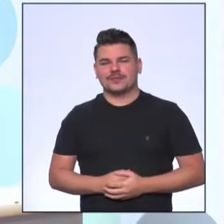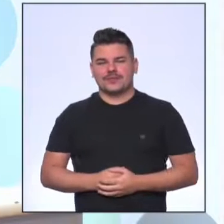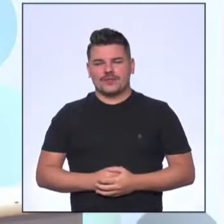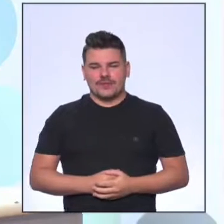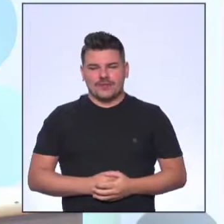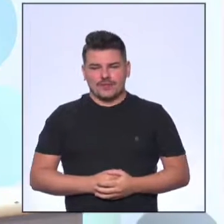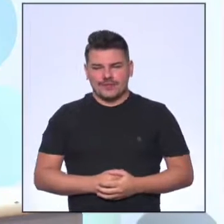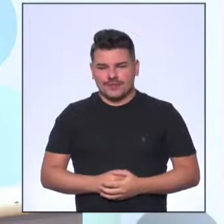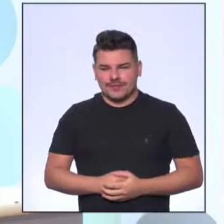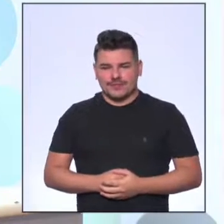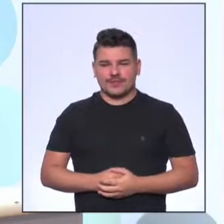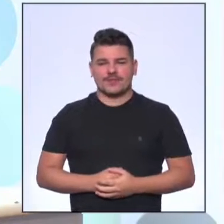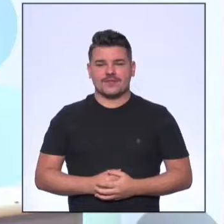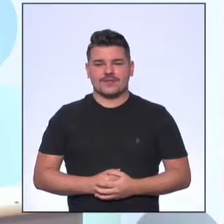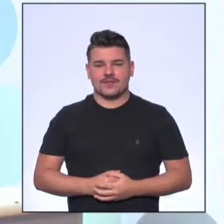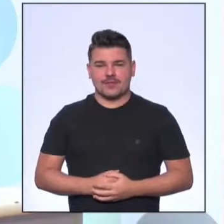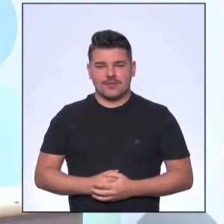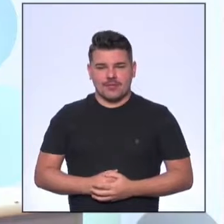lá.